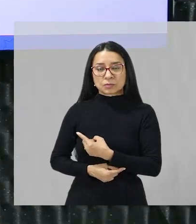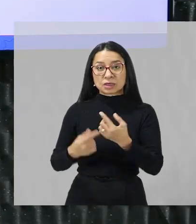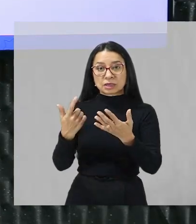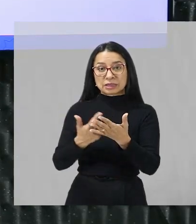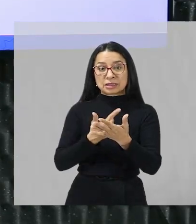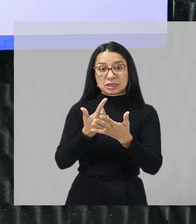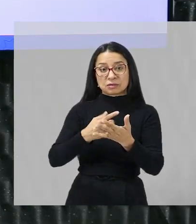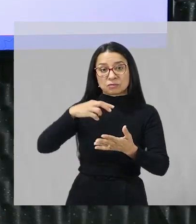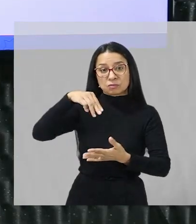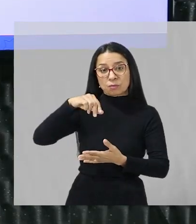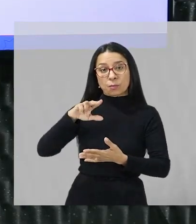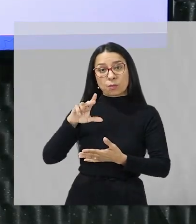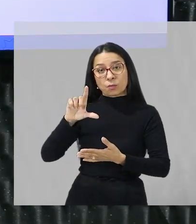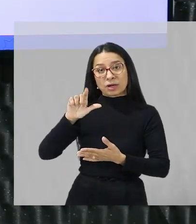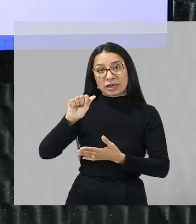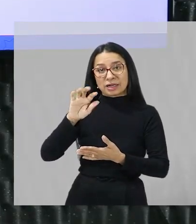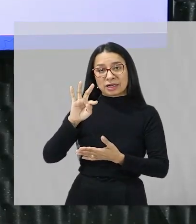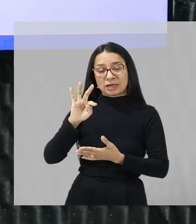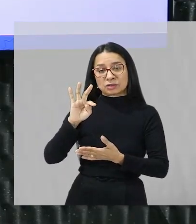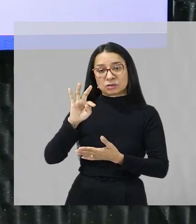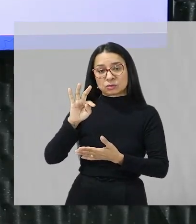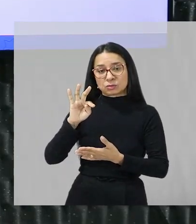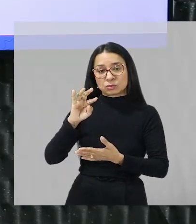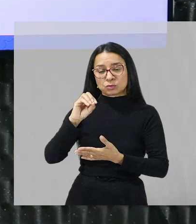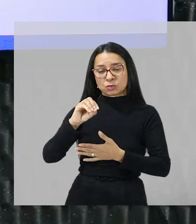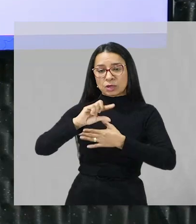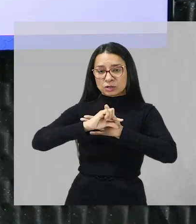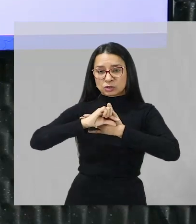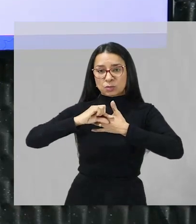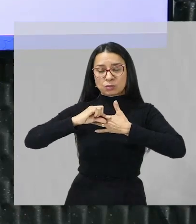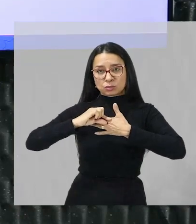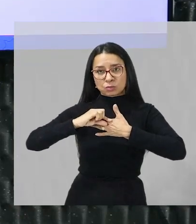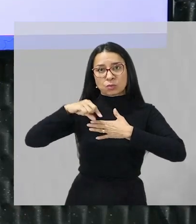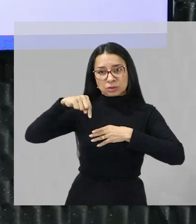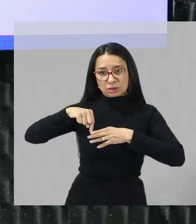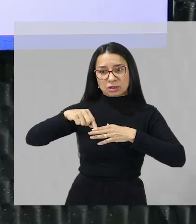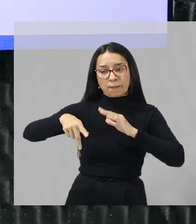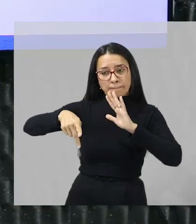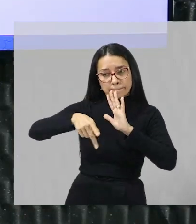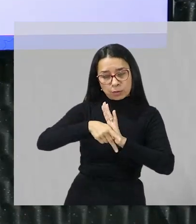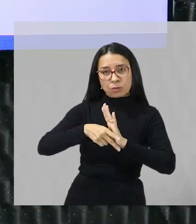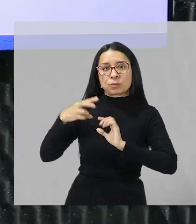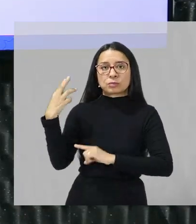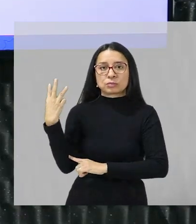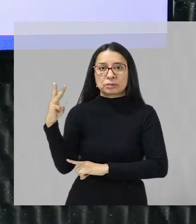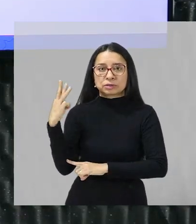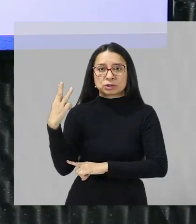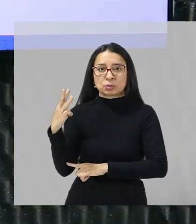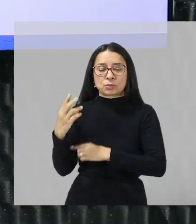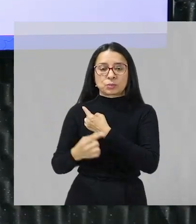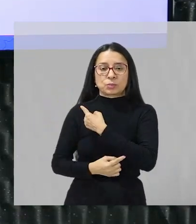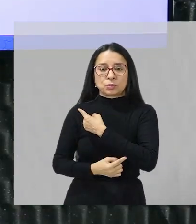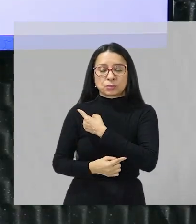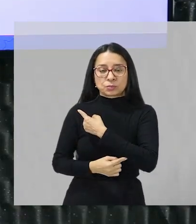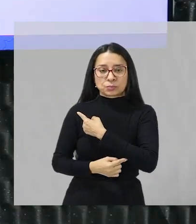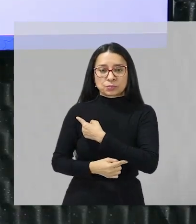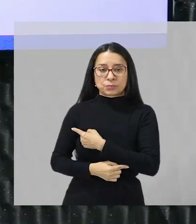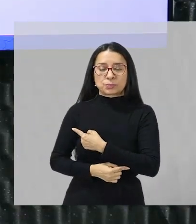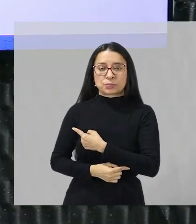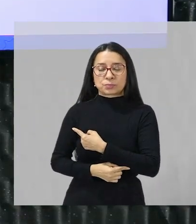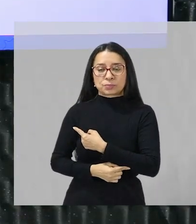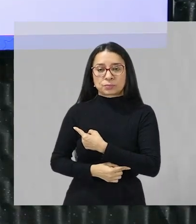maranhense, foi escrito 7 anos antes da abolição da escravidão negra no Brasil, retratando a visão da sociedade na